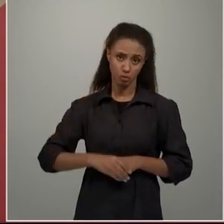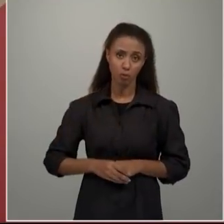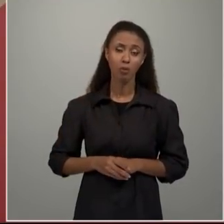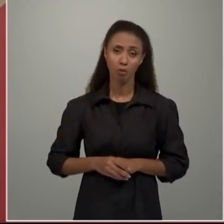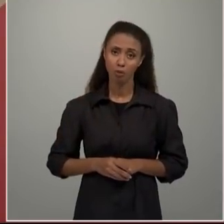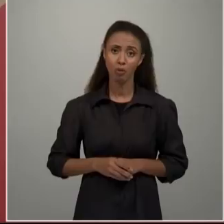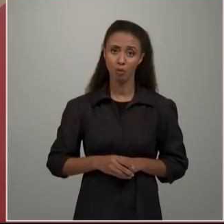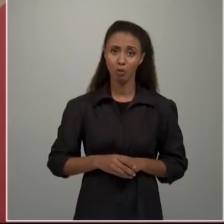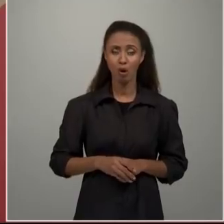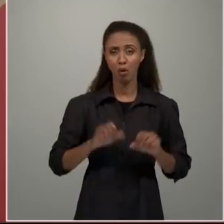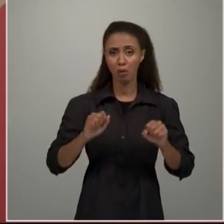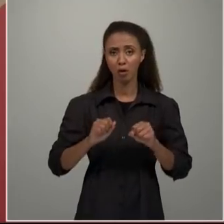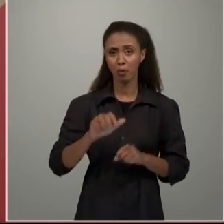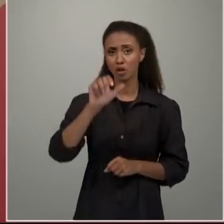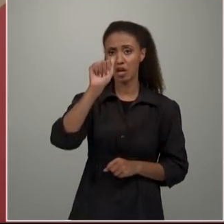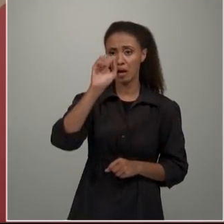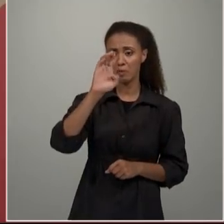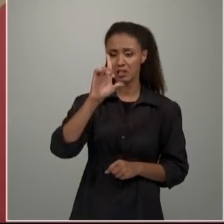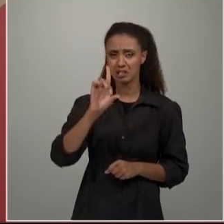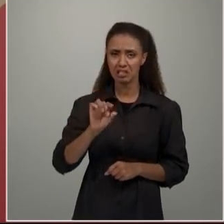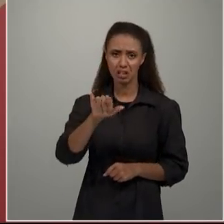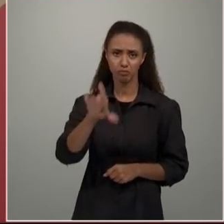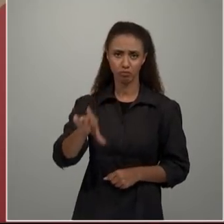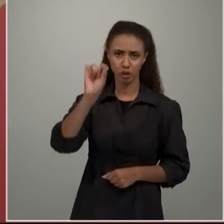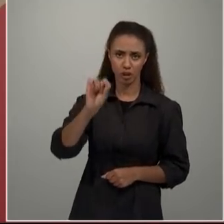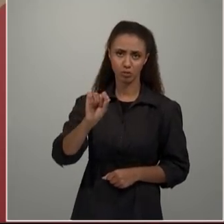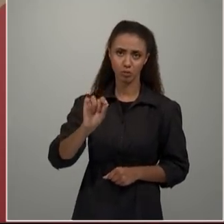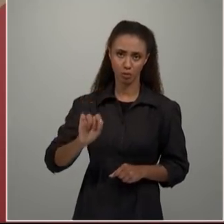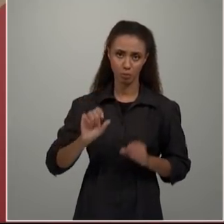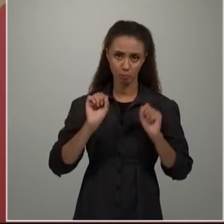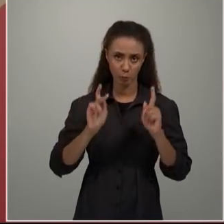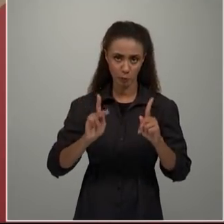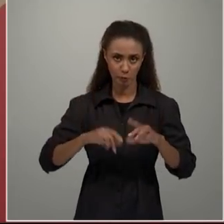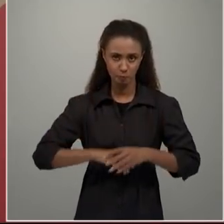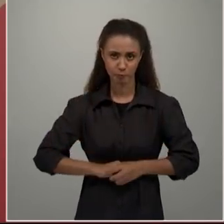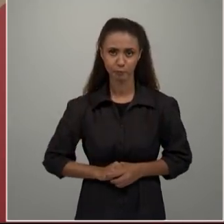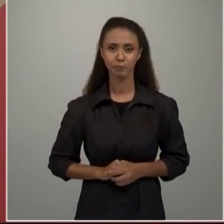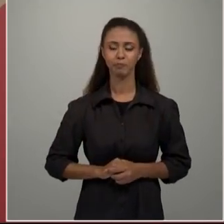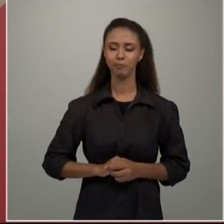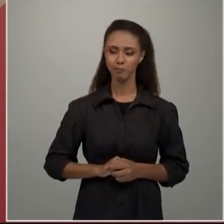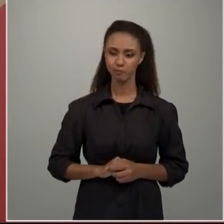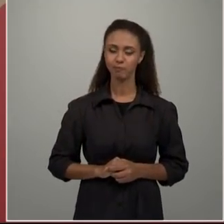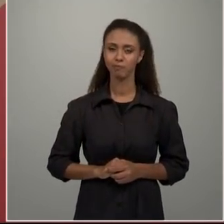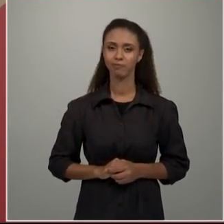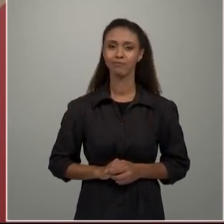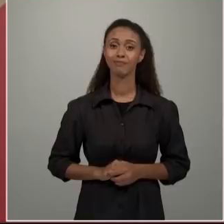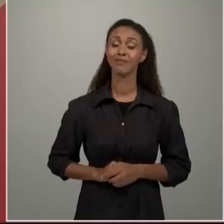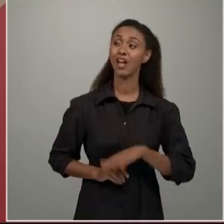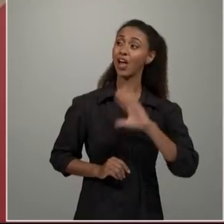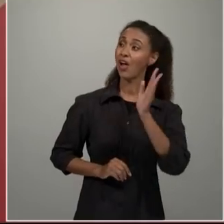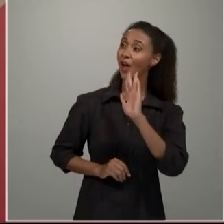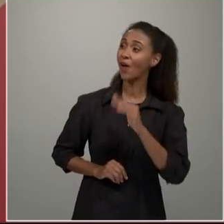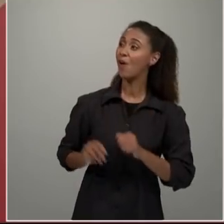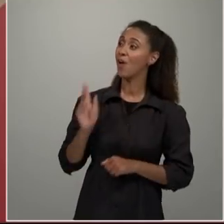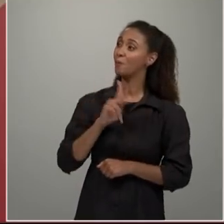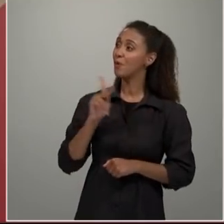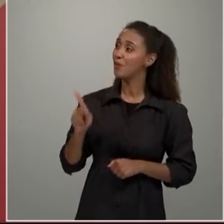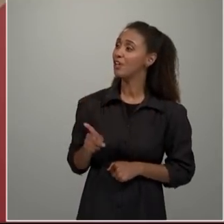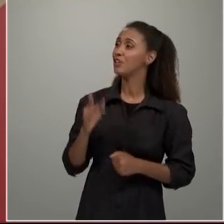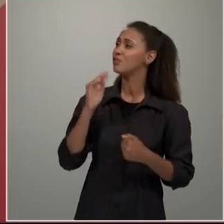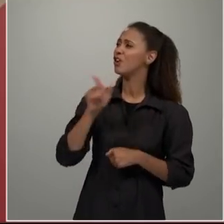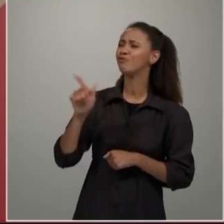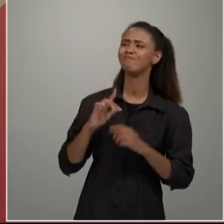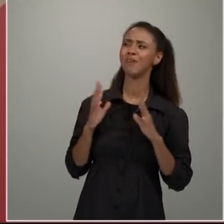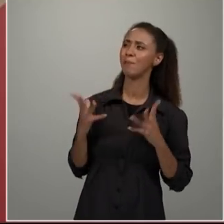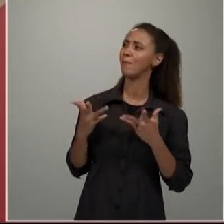alternativas mais pertinente está bom aí vamos lá eu tenho aqui hate to upgrade thanks for sharing o